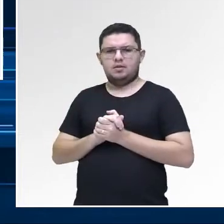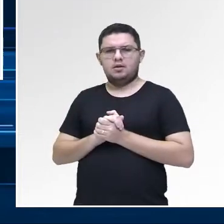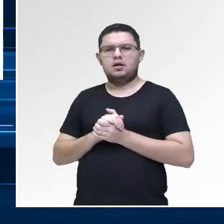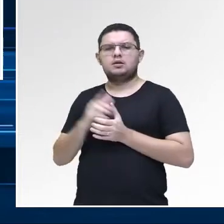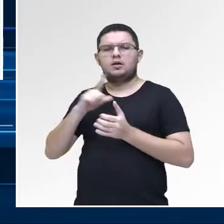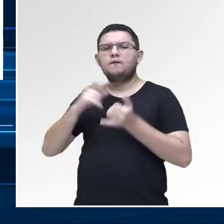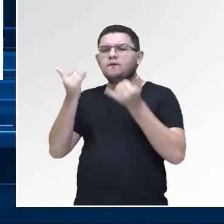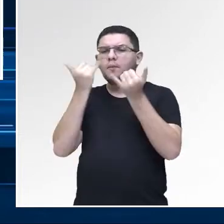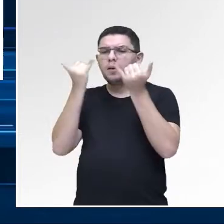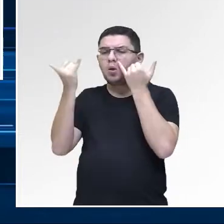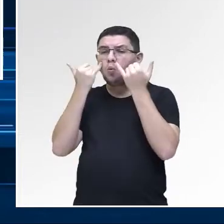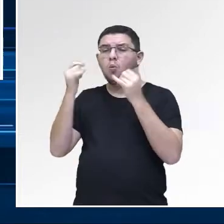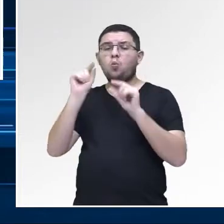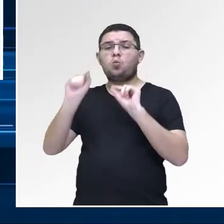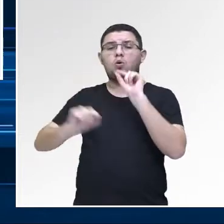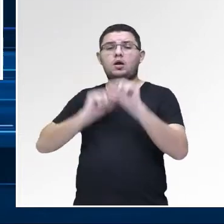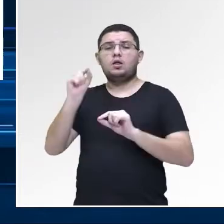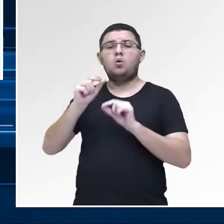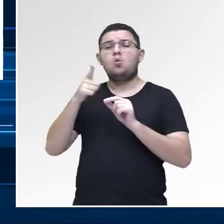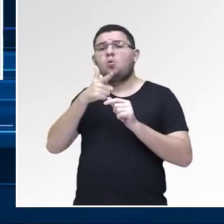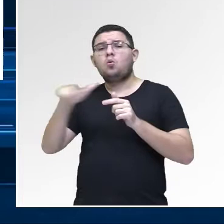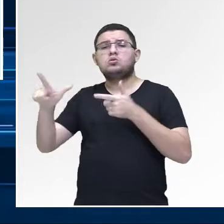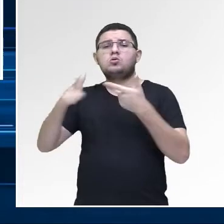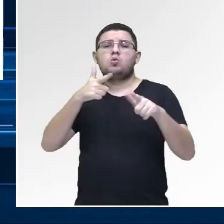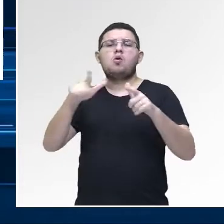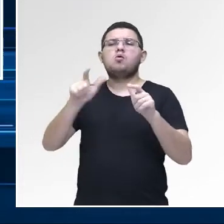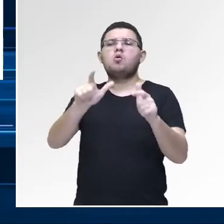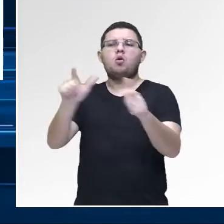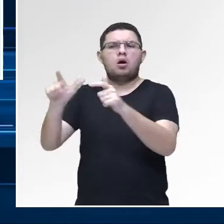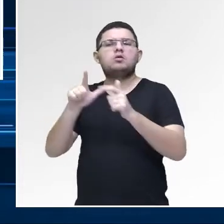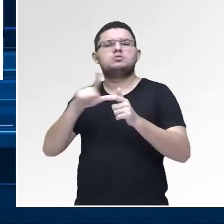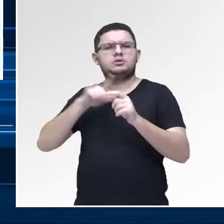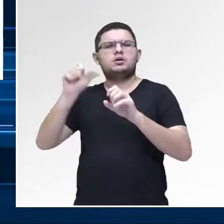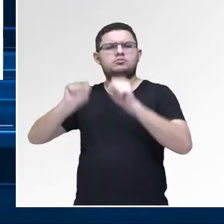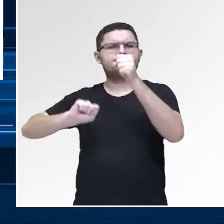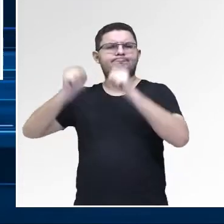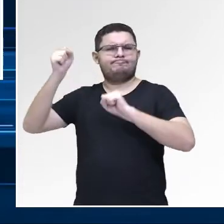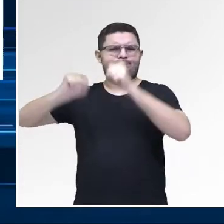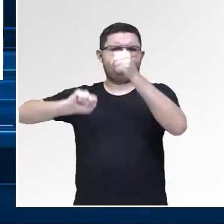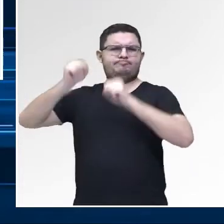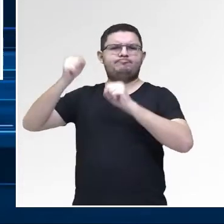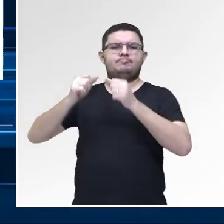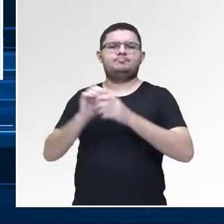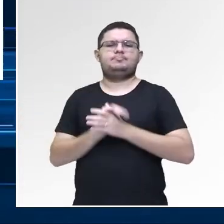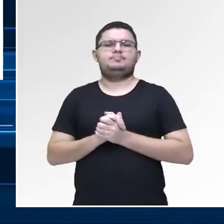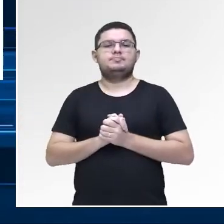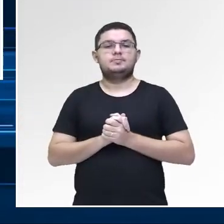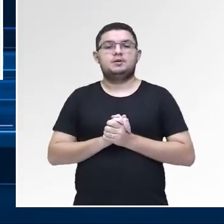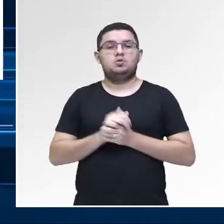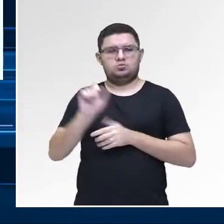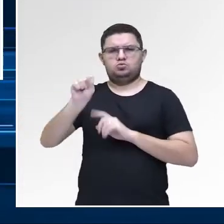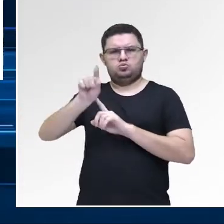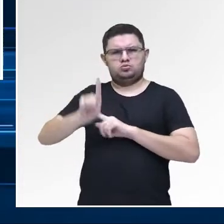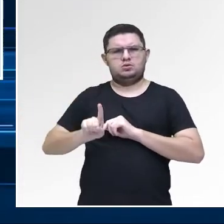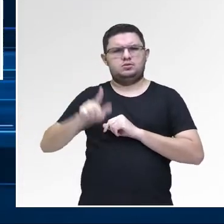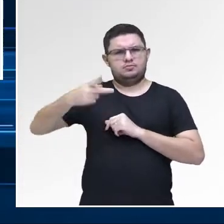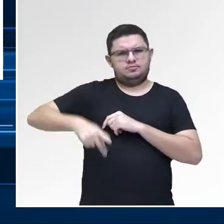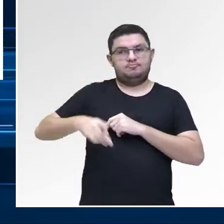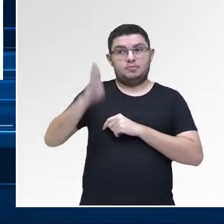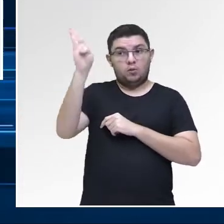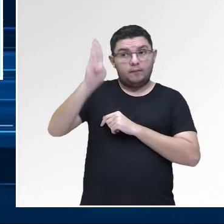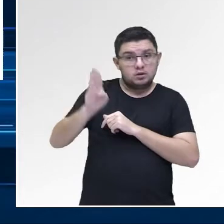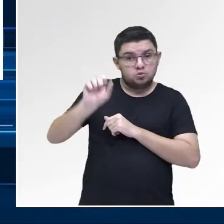Que diz outras concentrações industriais. Ou seja, além do Sudeste do Brasil, ó,